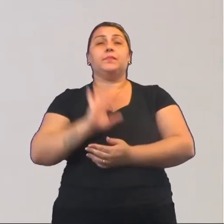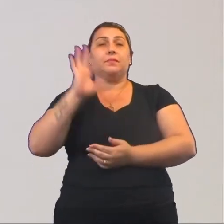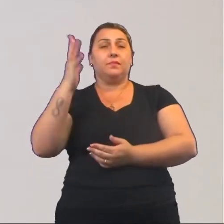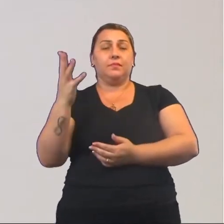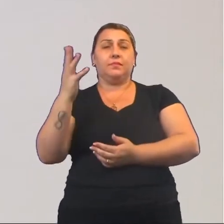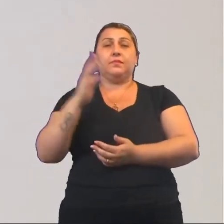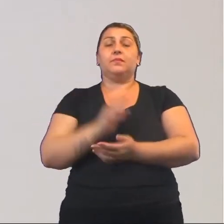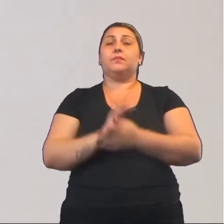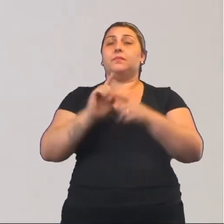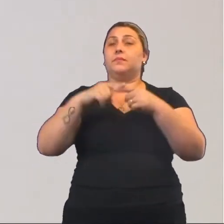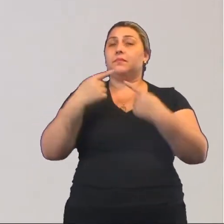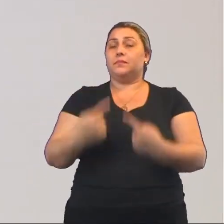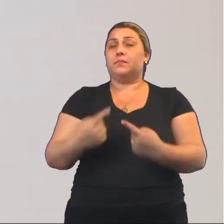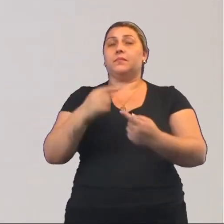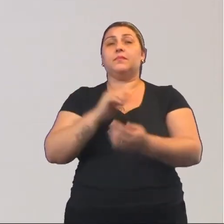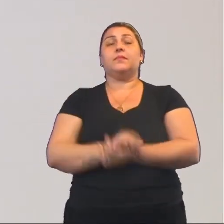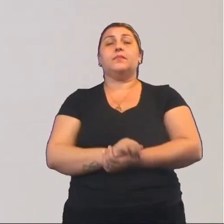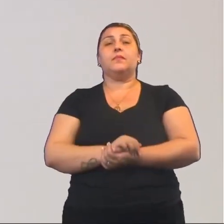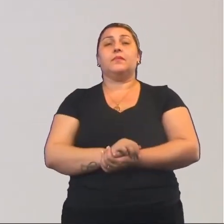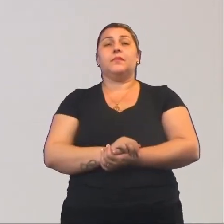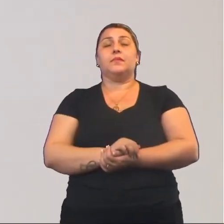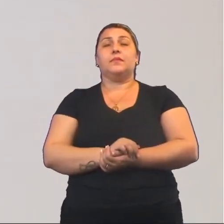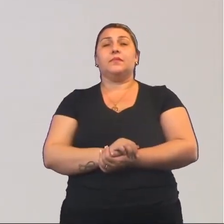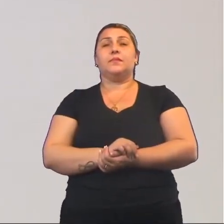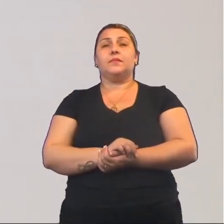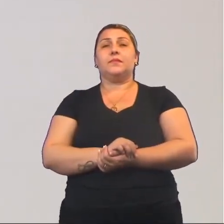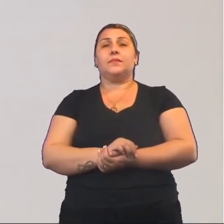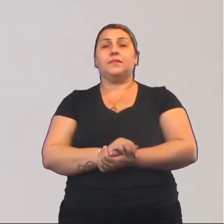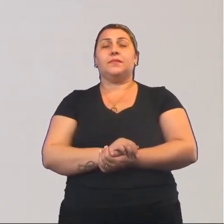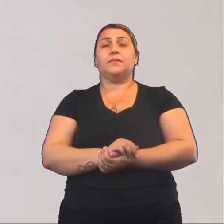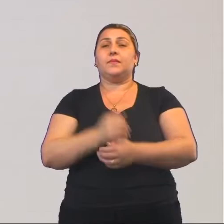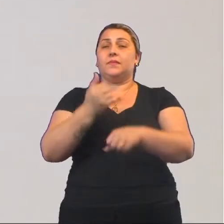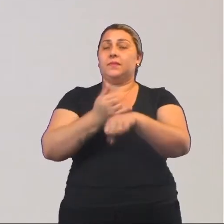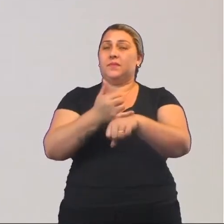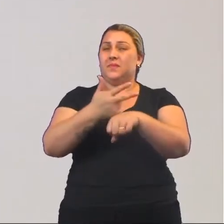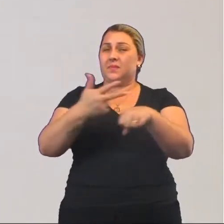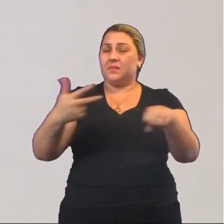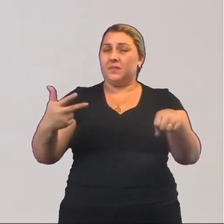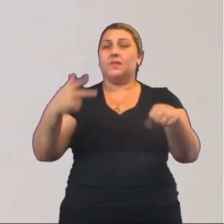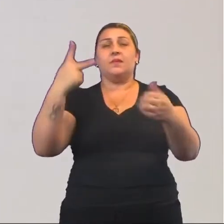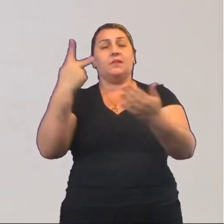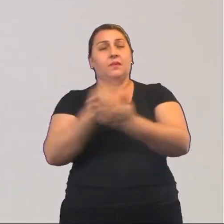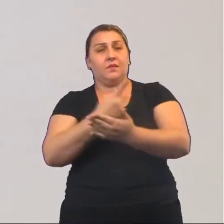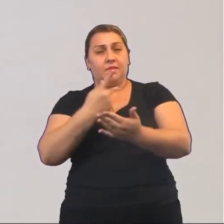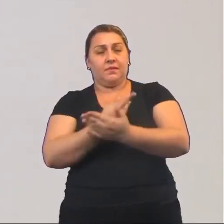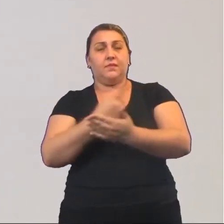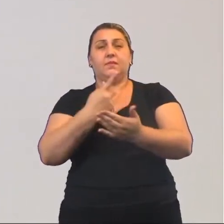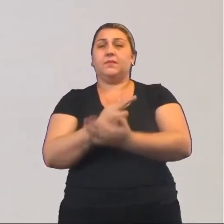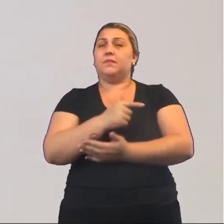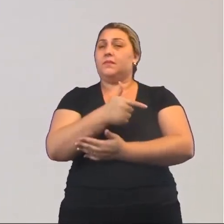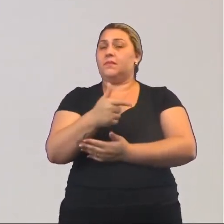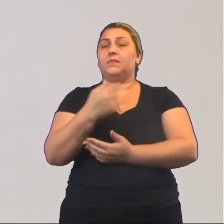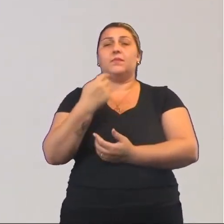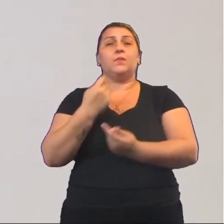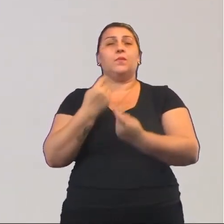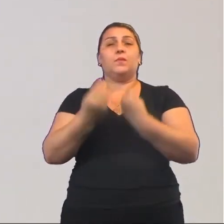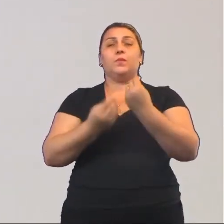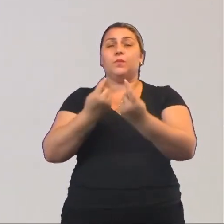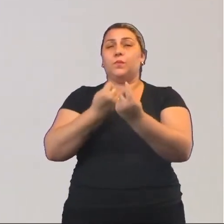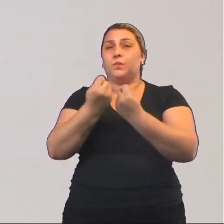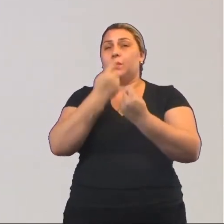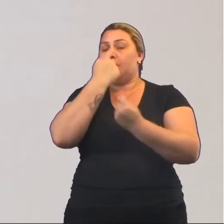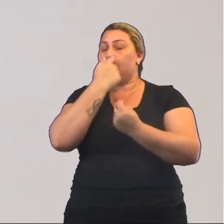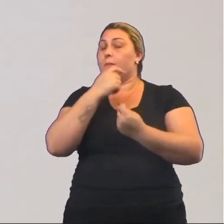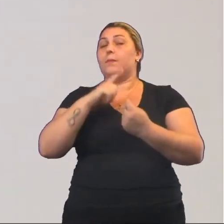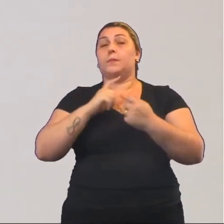procedimento aconteça, mas em muitos casos, quando se trata de mineração de maneira irregular, isso não tem como controlar. Existe